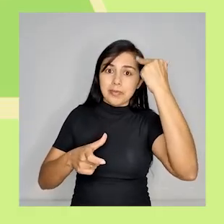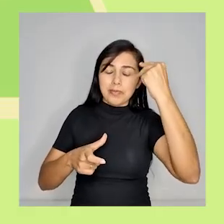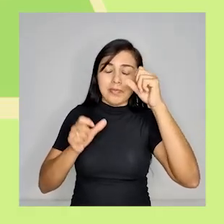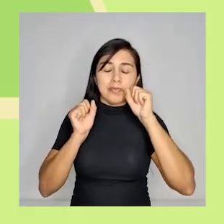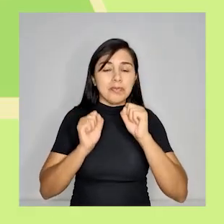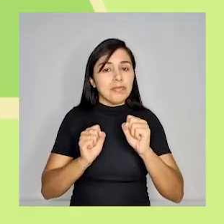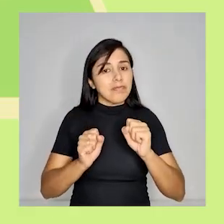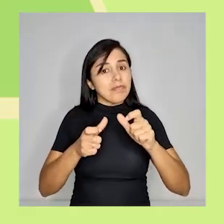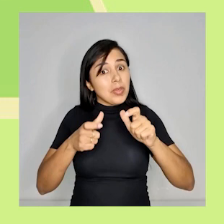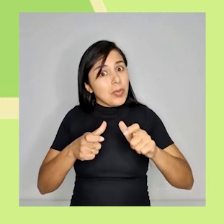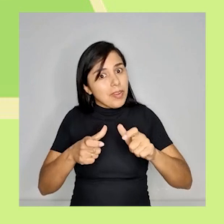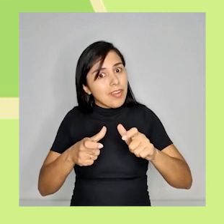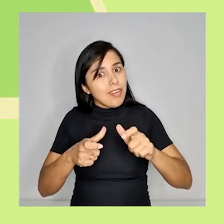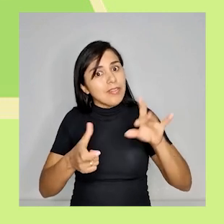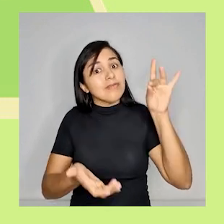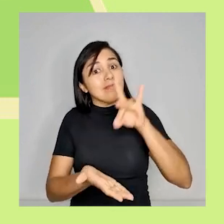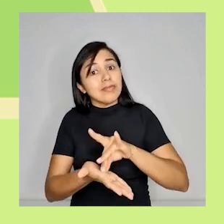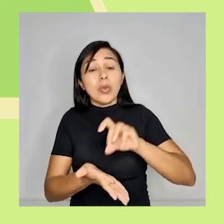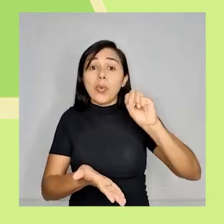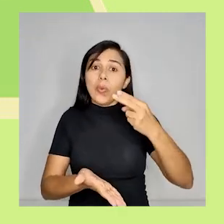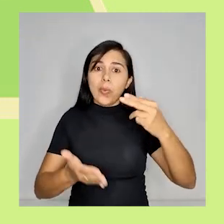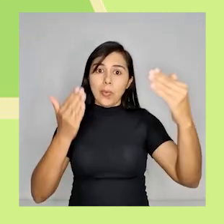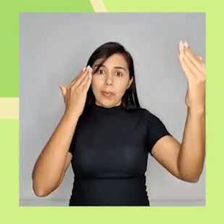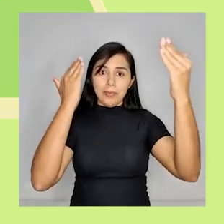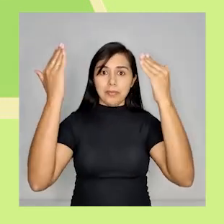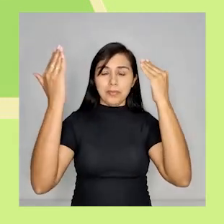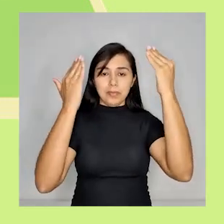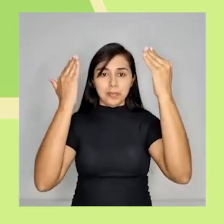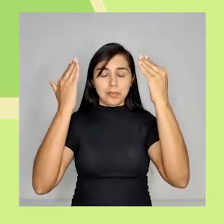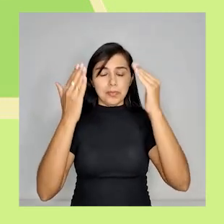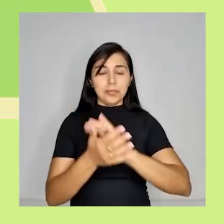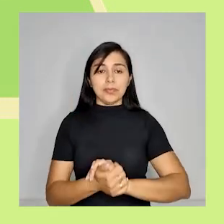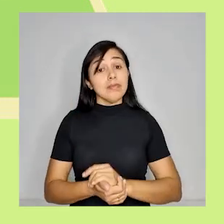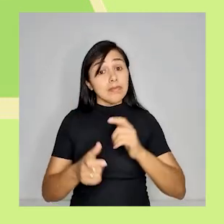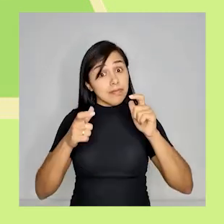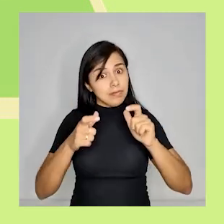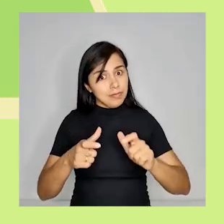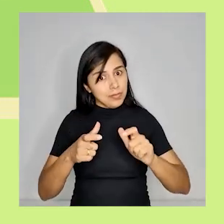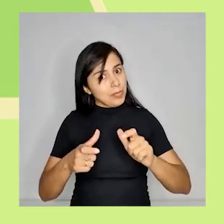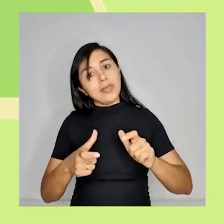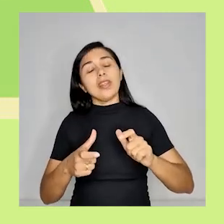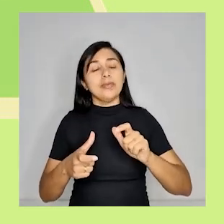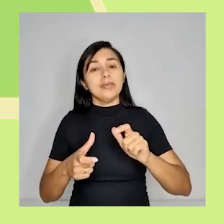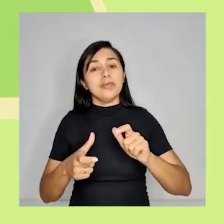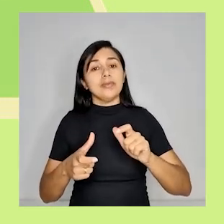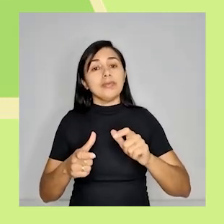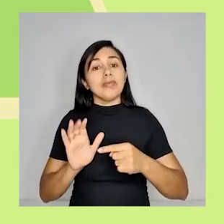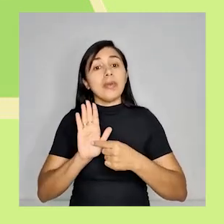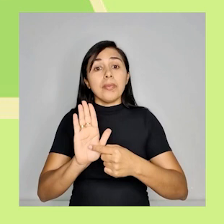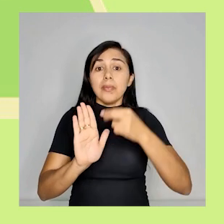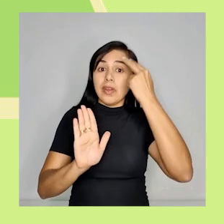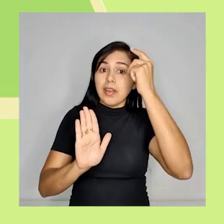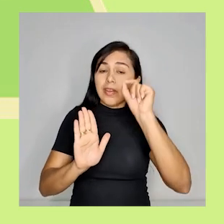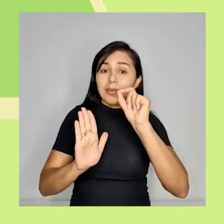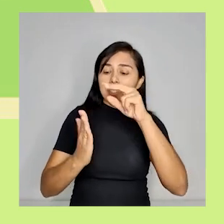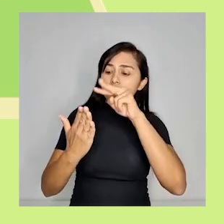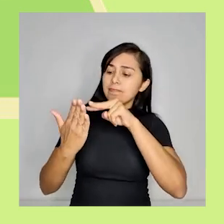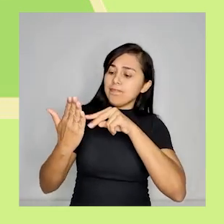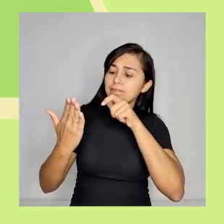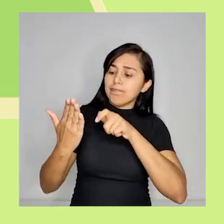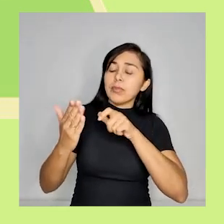Ele pode ser físico ou mesmo psicológico. No primeiro caso, o local onde se passa a história é